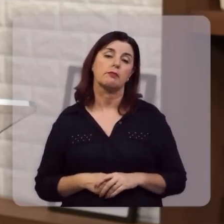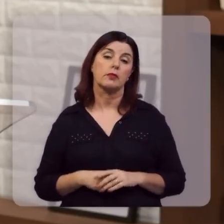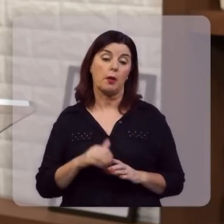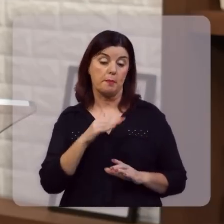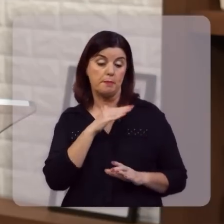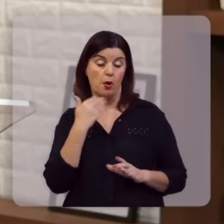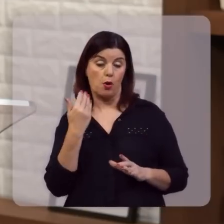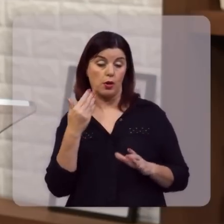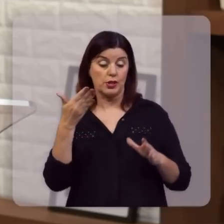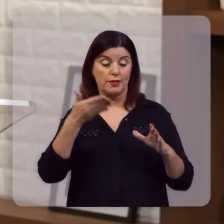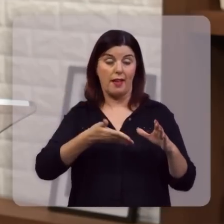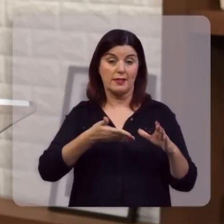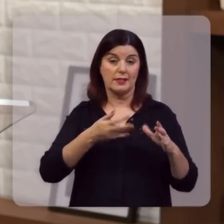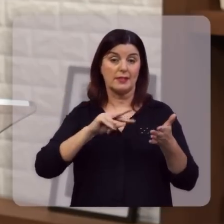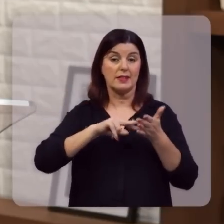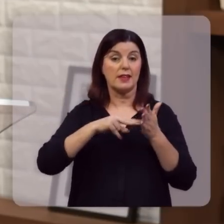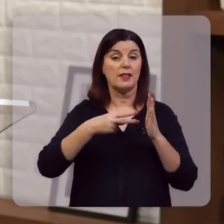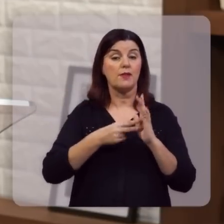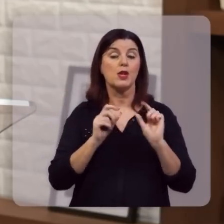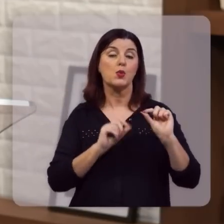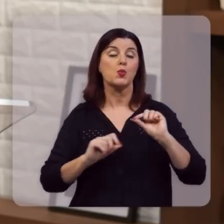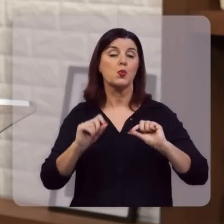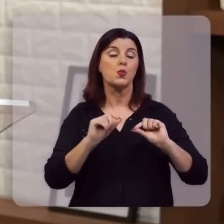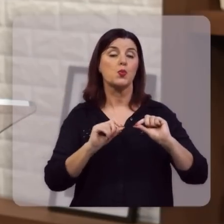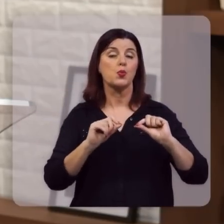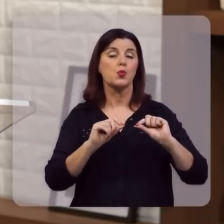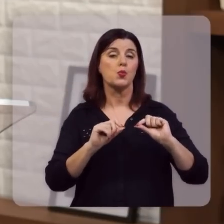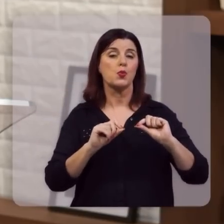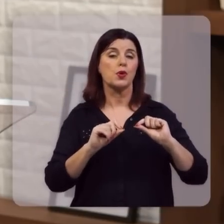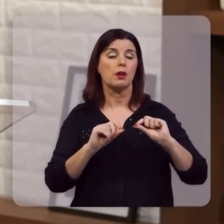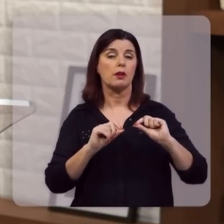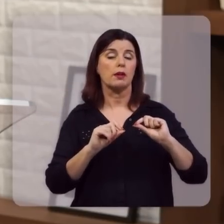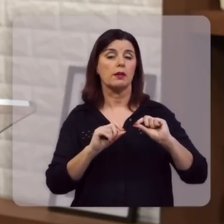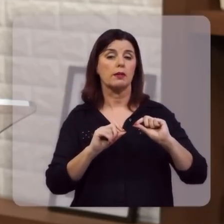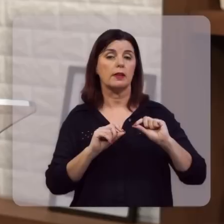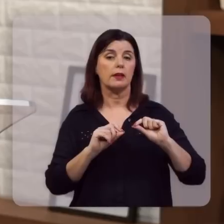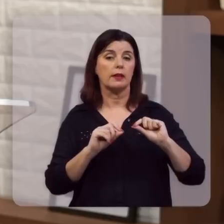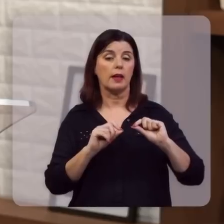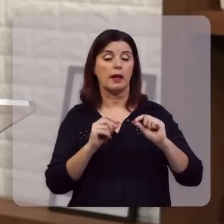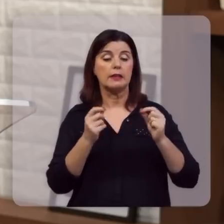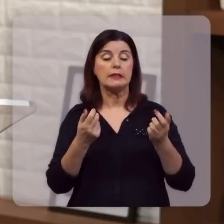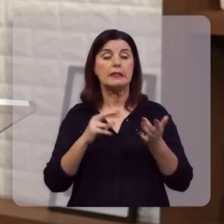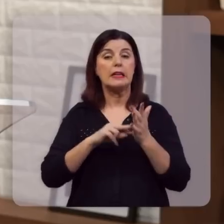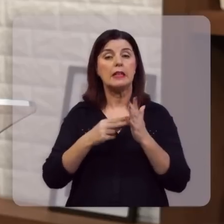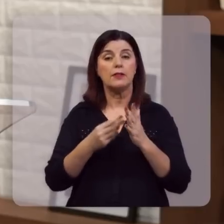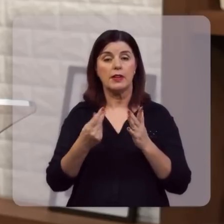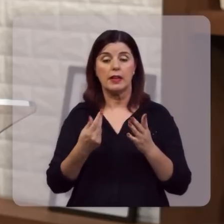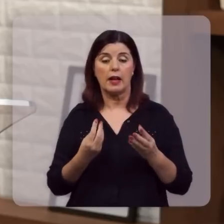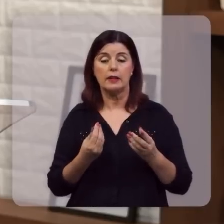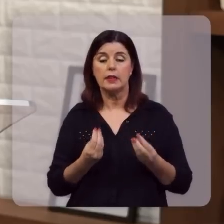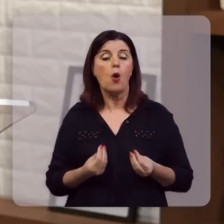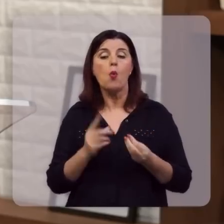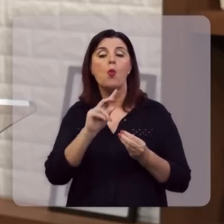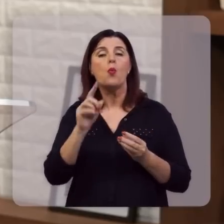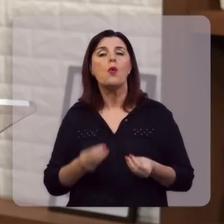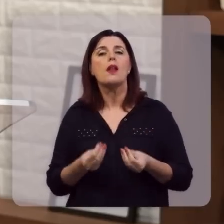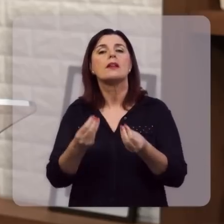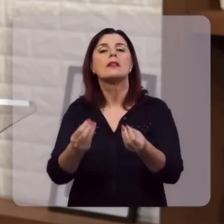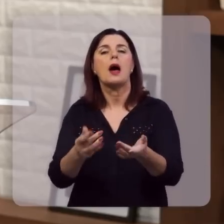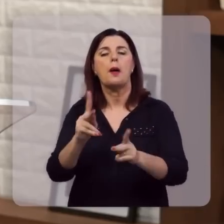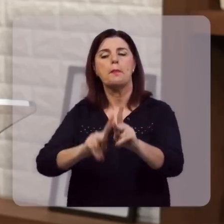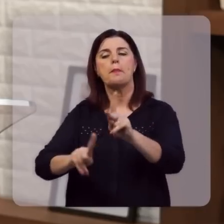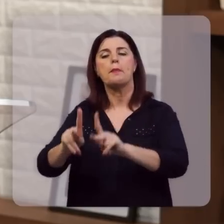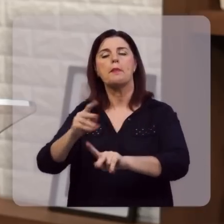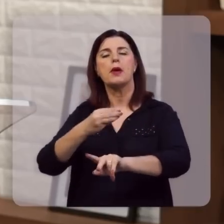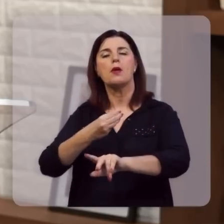E morte na panela tem a ver com aquilo que, em vez de trazer vida para o povo de Deus,